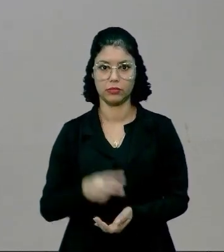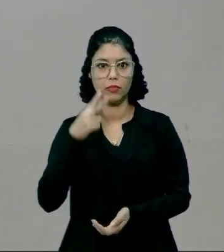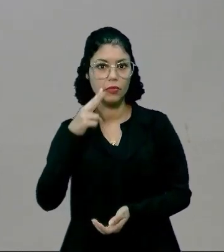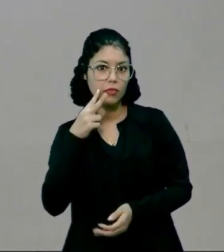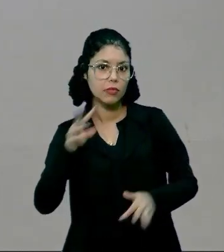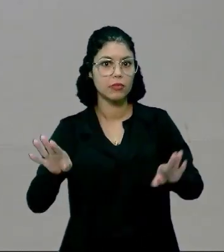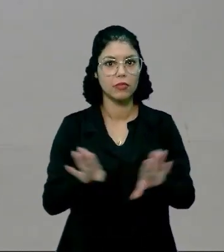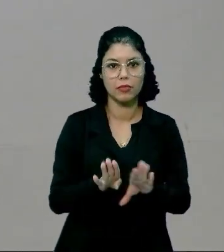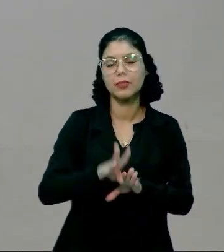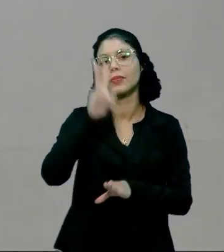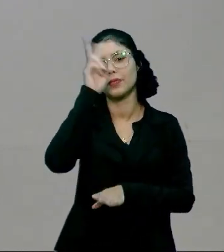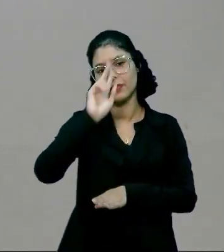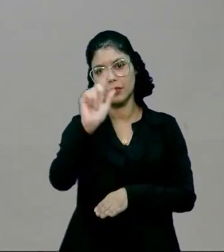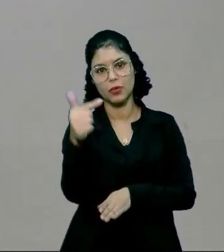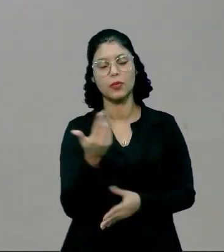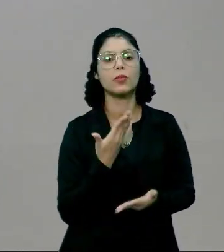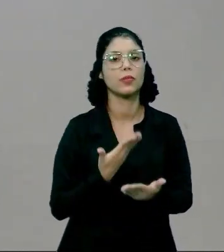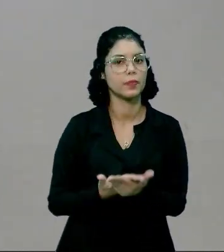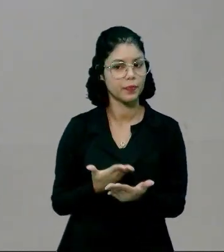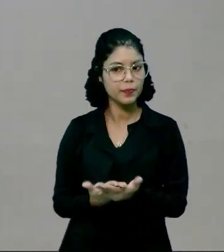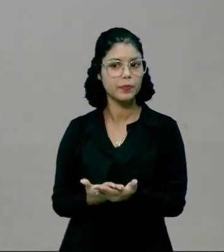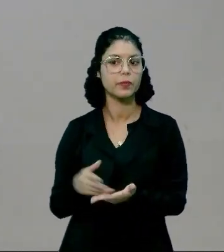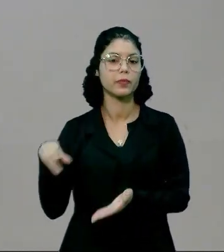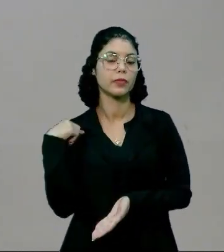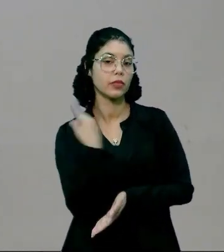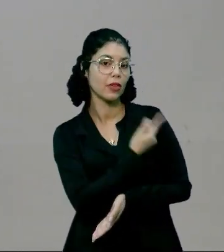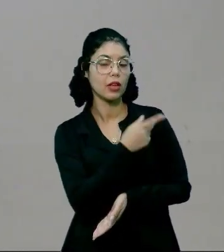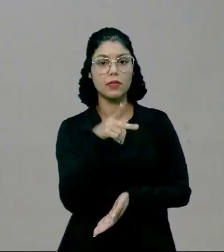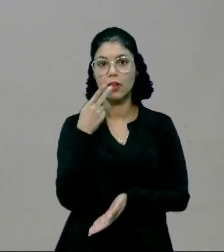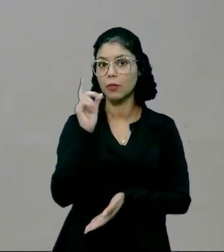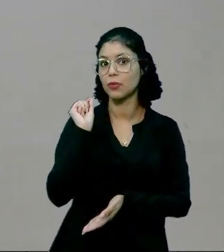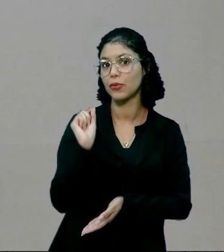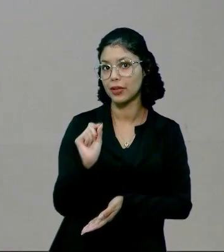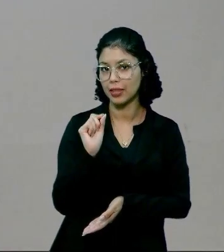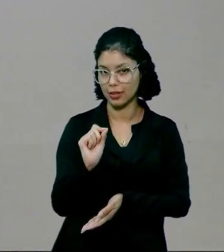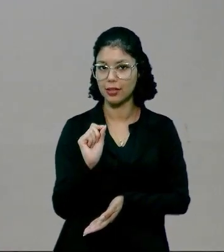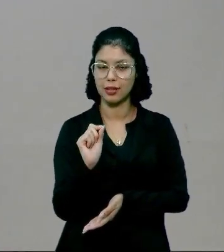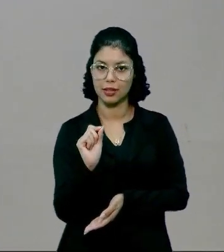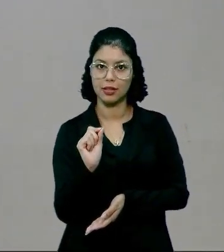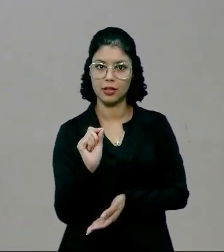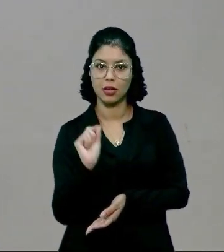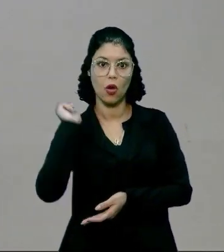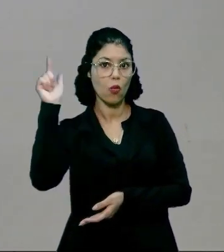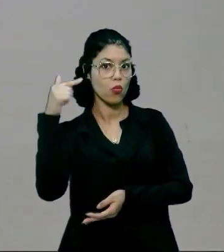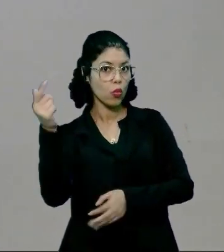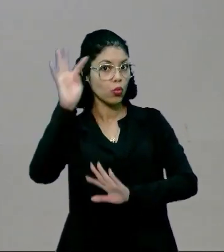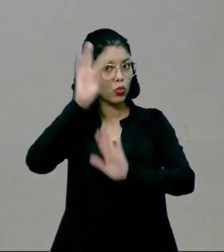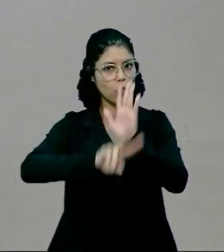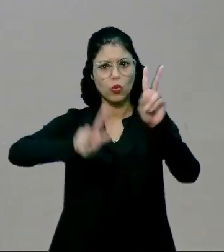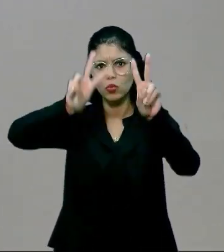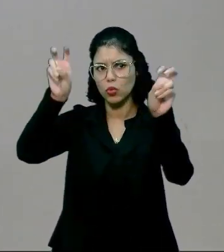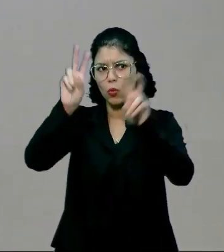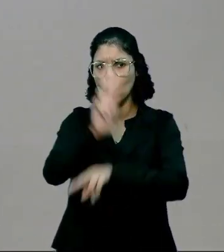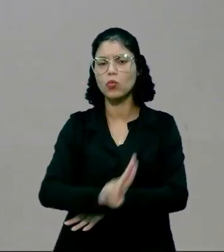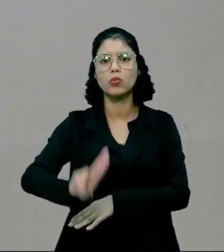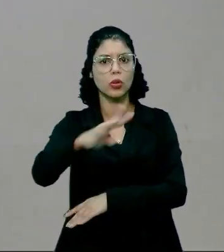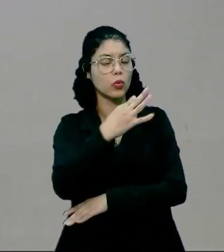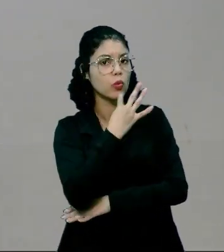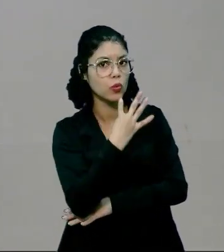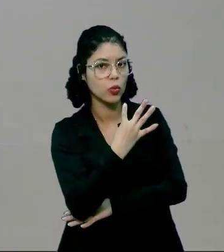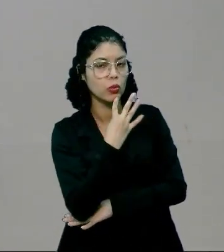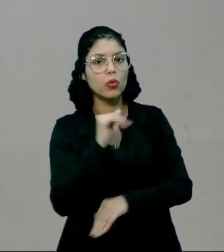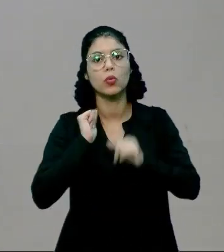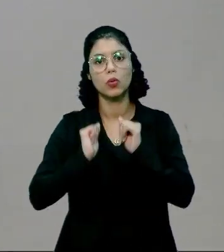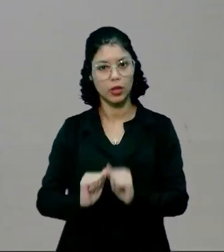você também lembre de outras aulas em que nós falávamos sobre um outro termo bastante conhecido, mas